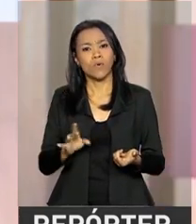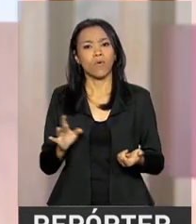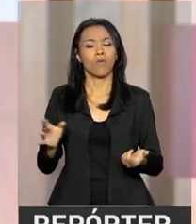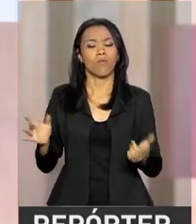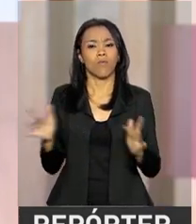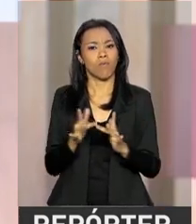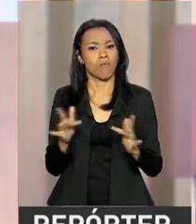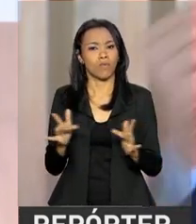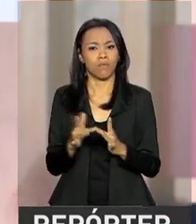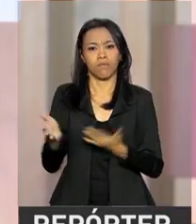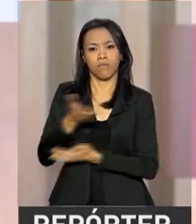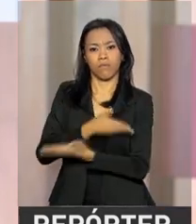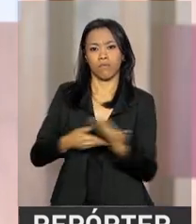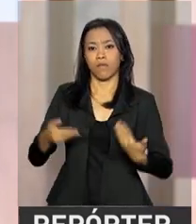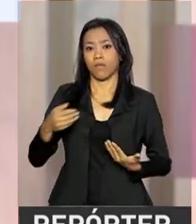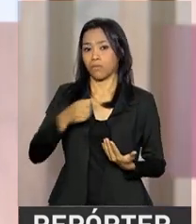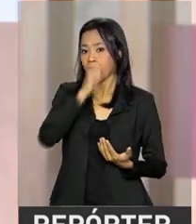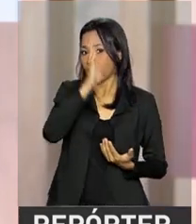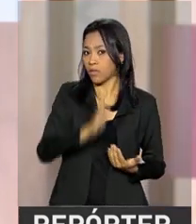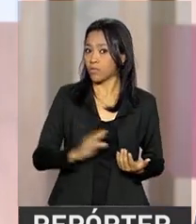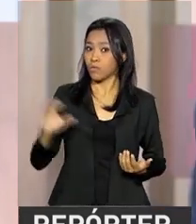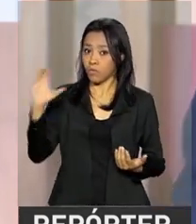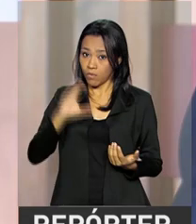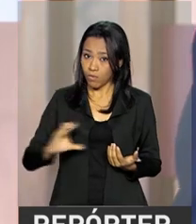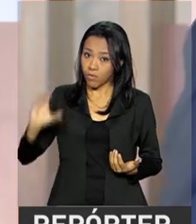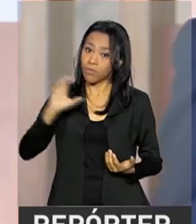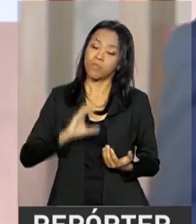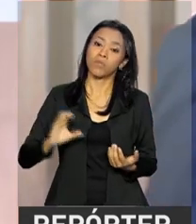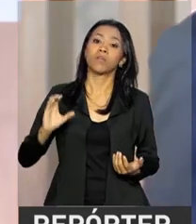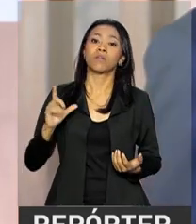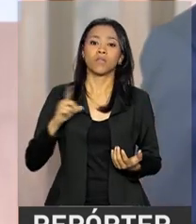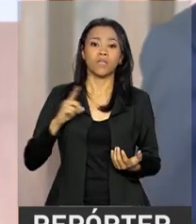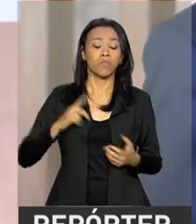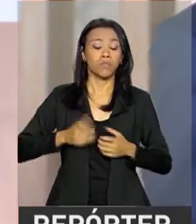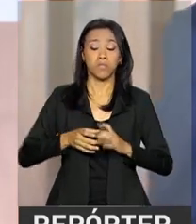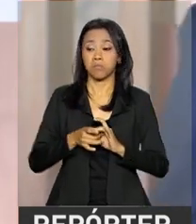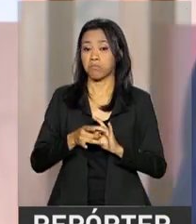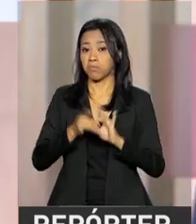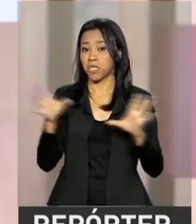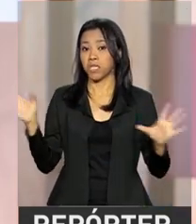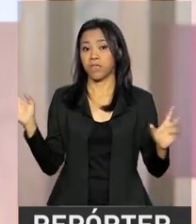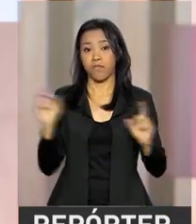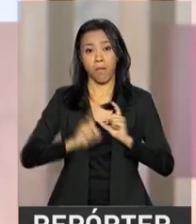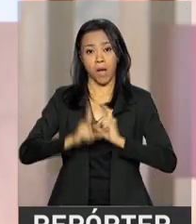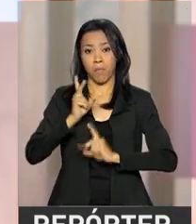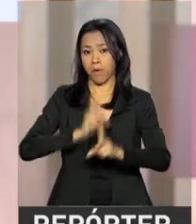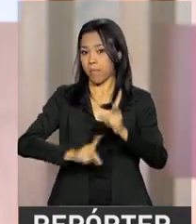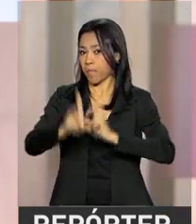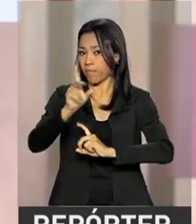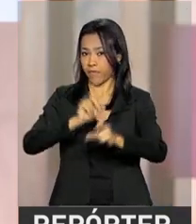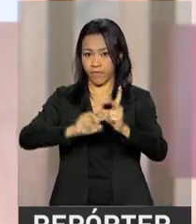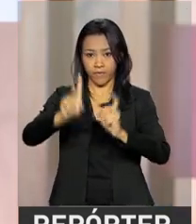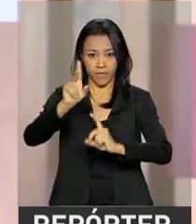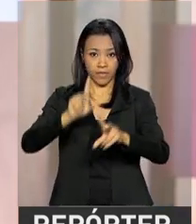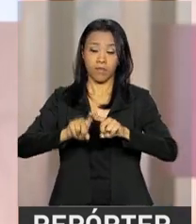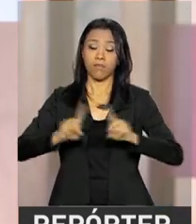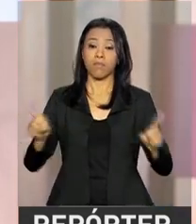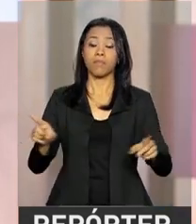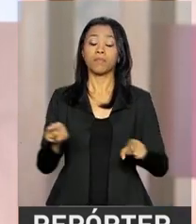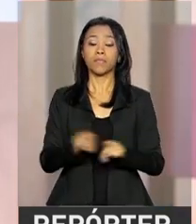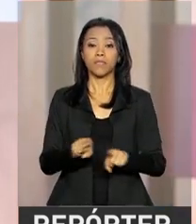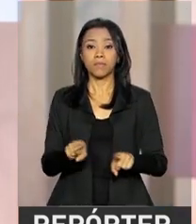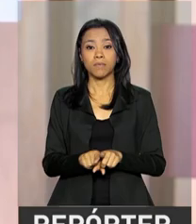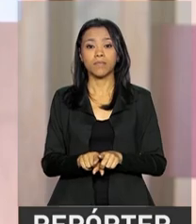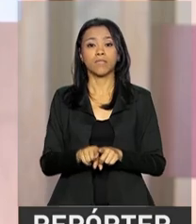entre Colômbia e Brasil, com o qual nós teremos praticamente o livre comércio ao final deste ano, mas também